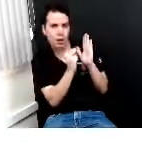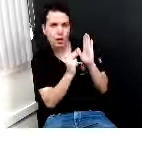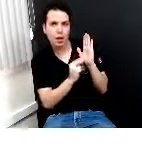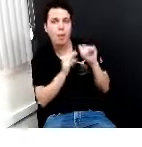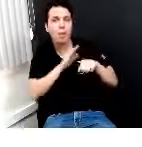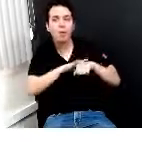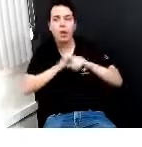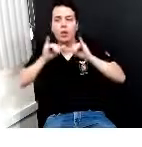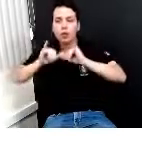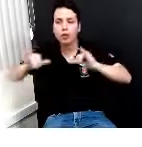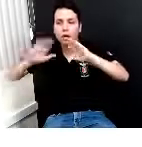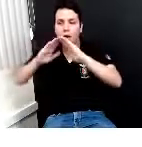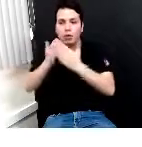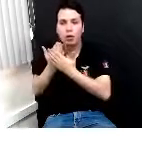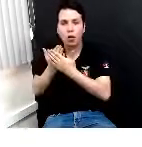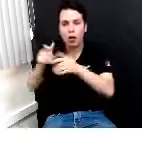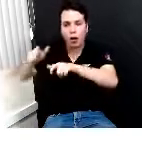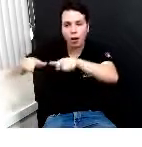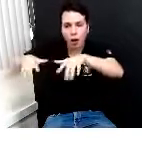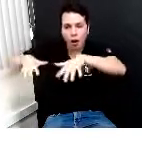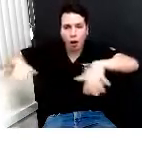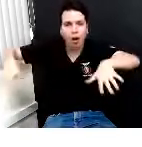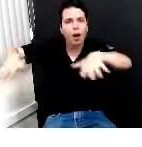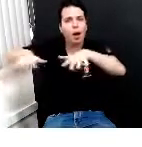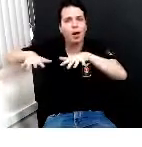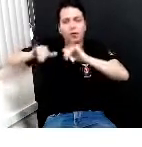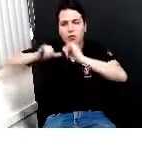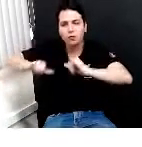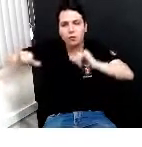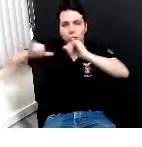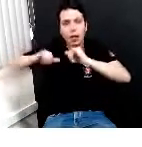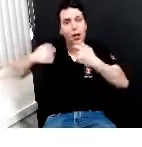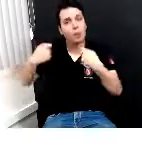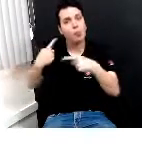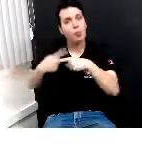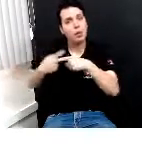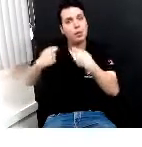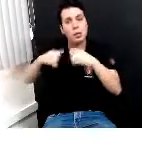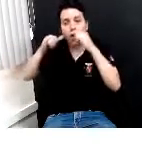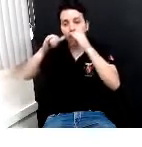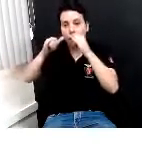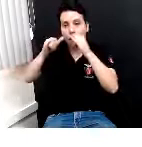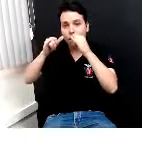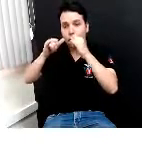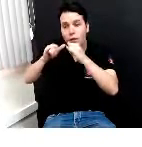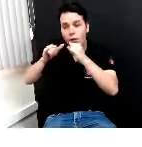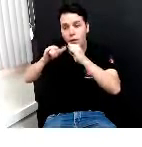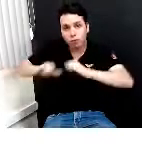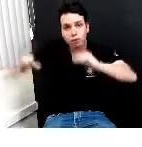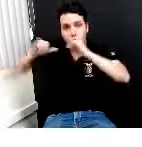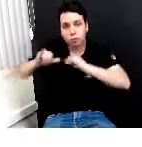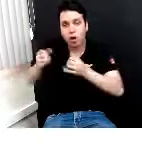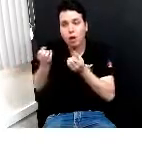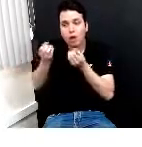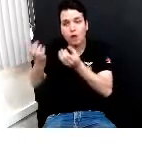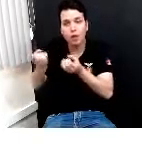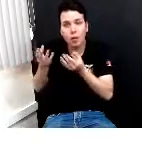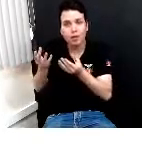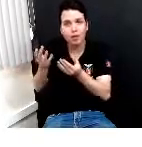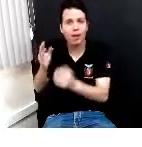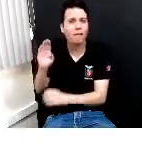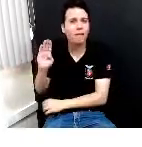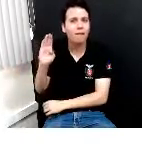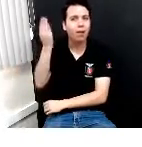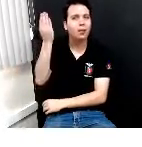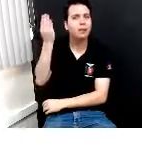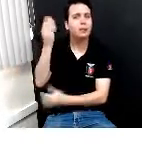divulgar isso nas diferentes comunidades, justamente porque a divulgação de informações equivocadas, falsas,